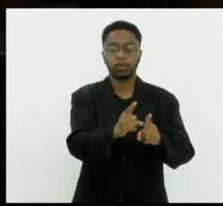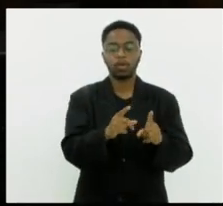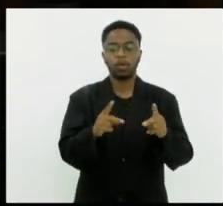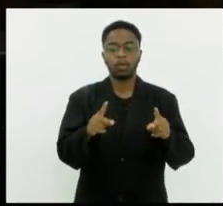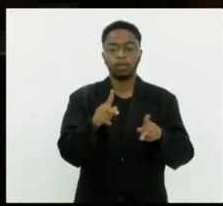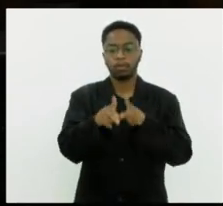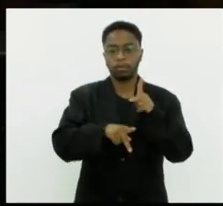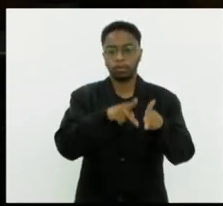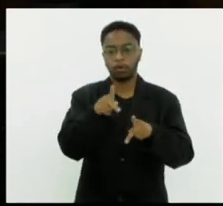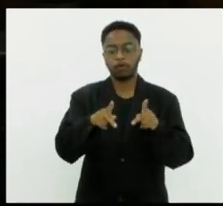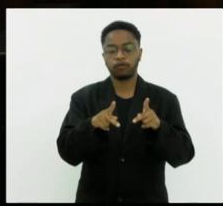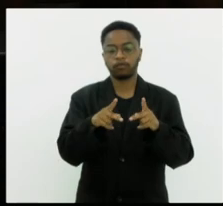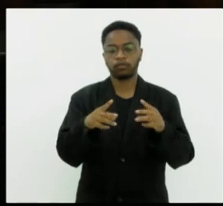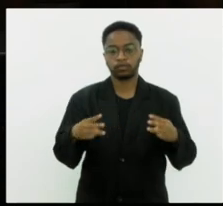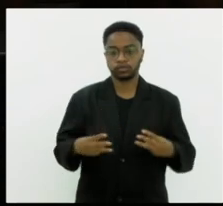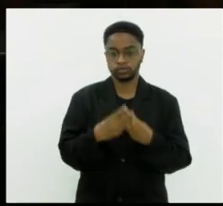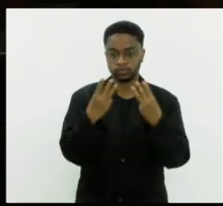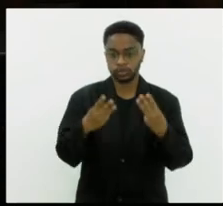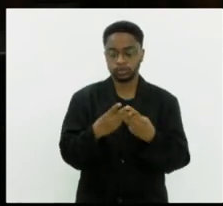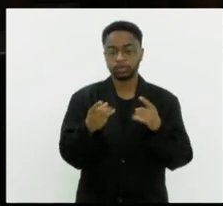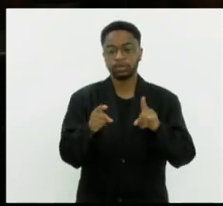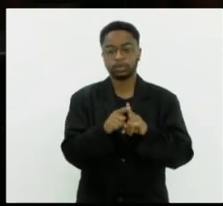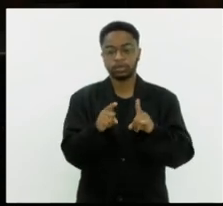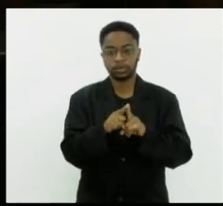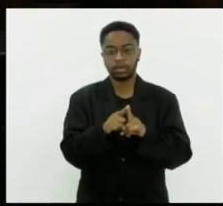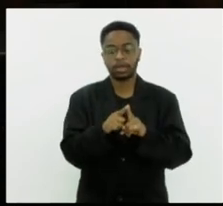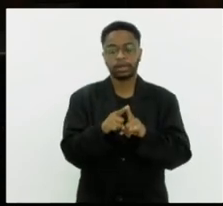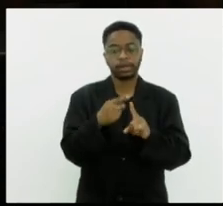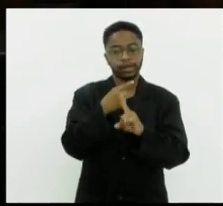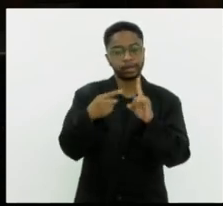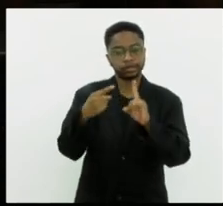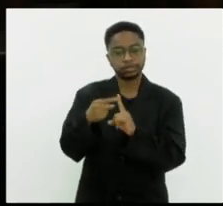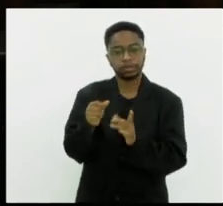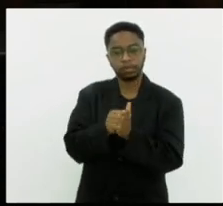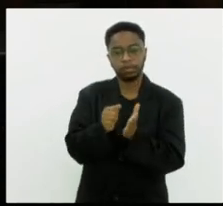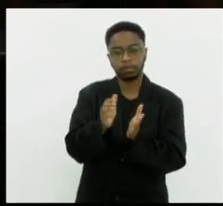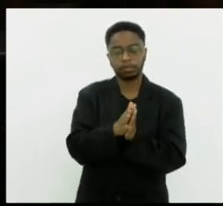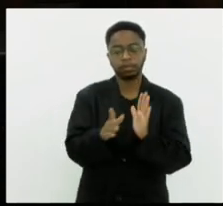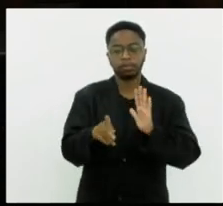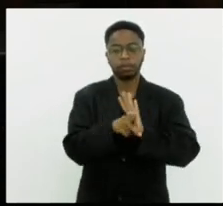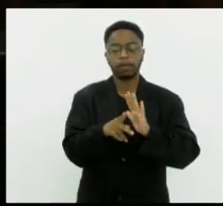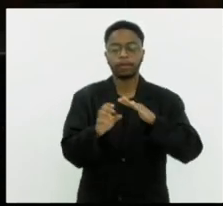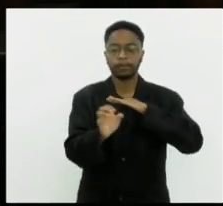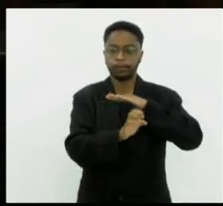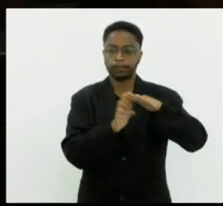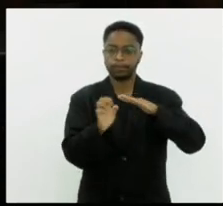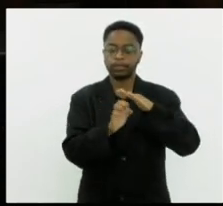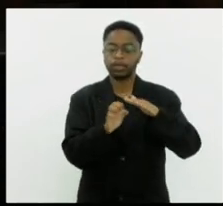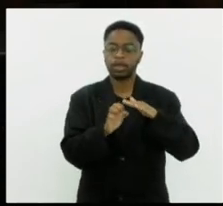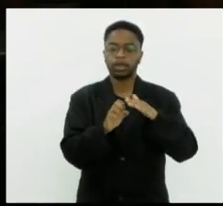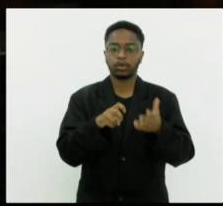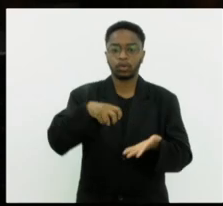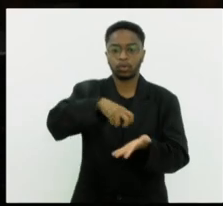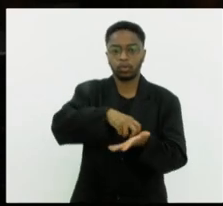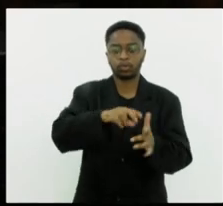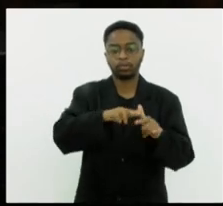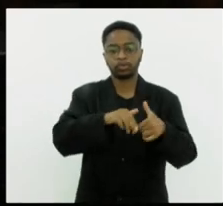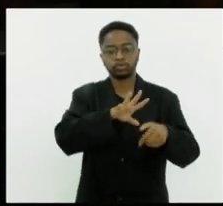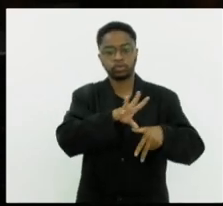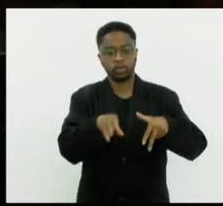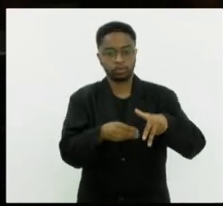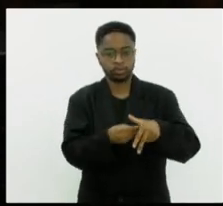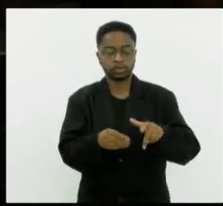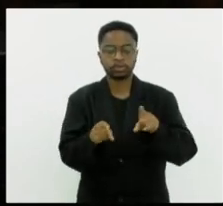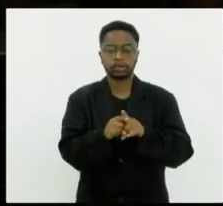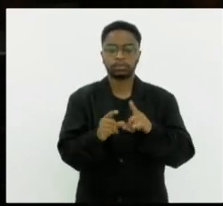judeu, recorde de cancelamento de multas de empresas condenadas por corrupção, recorde